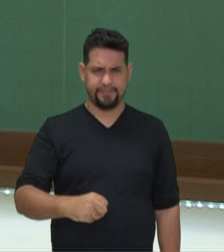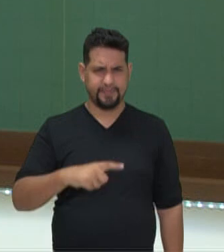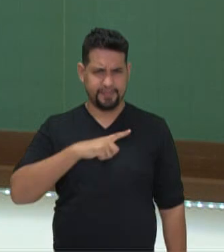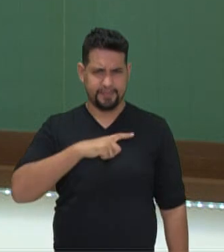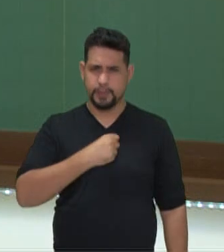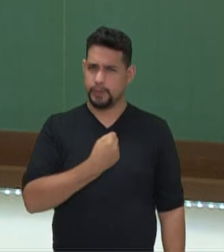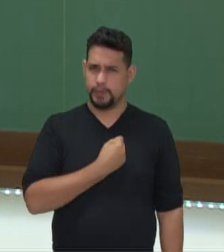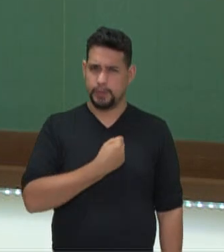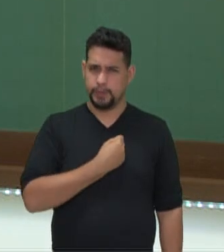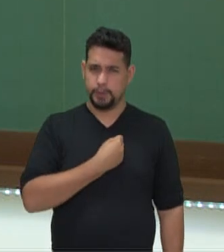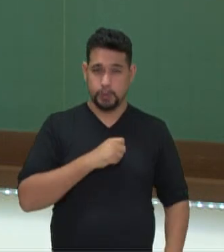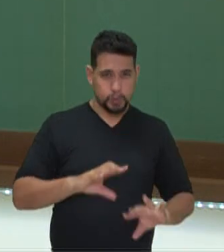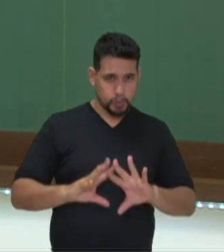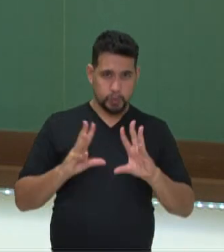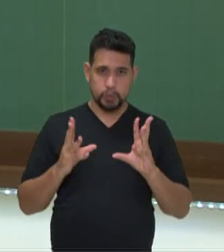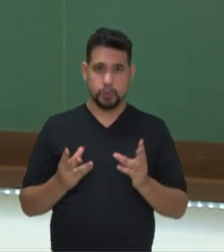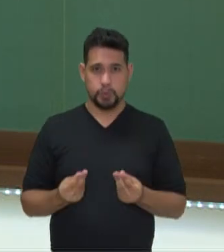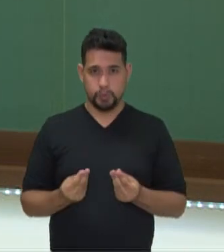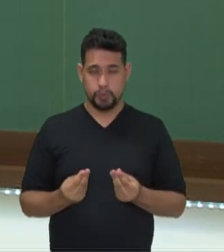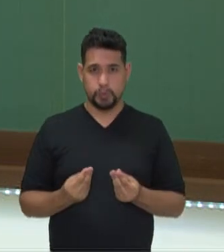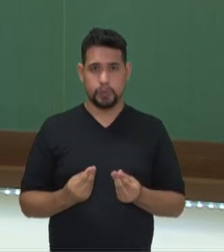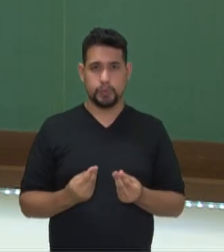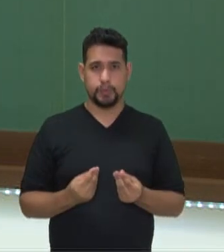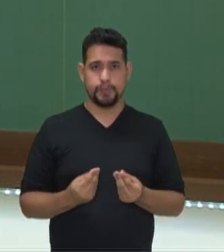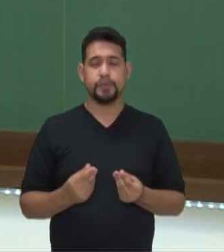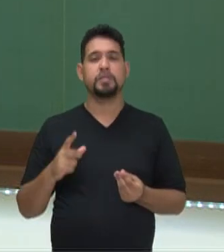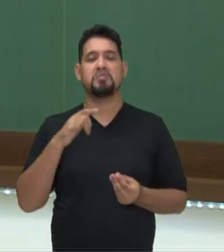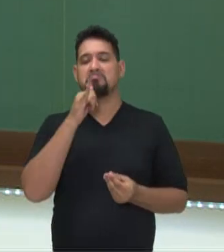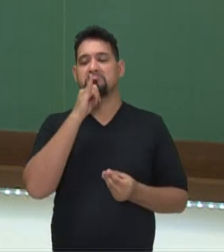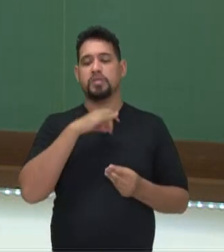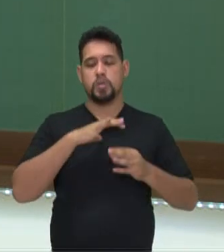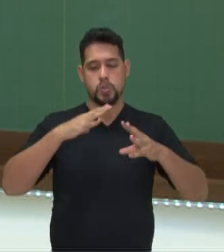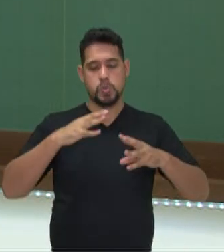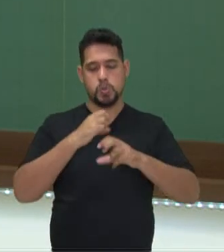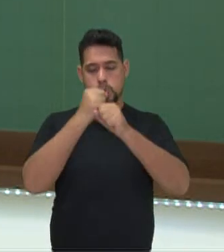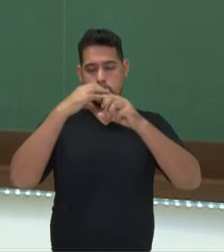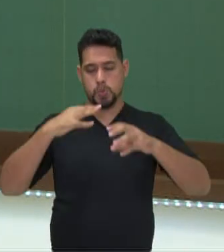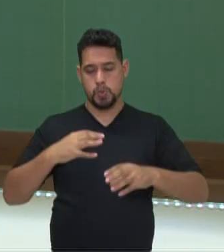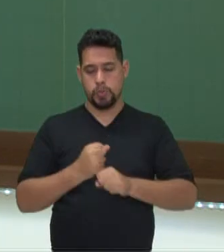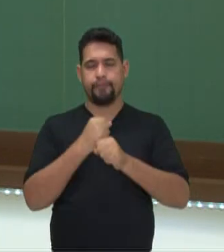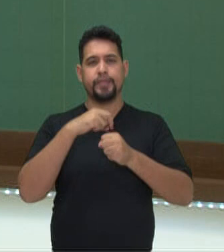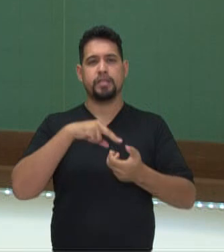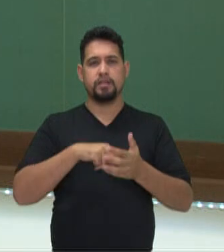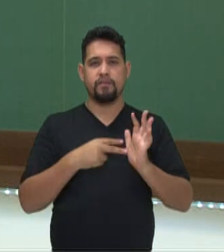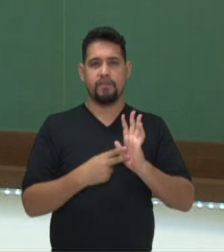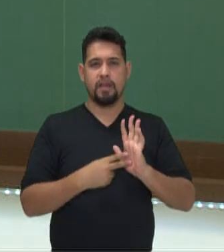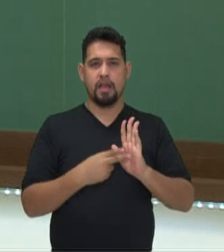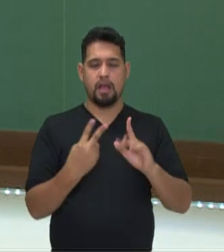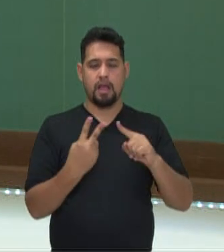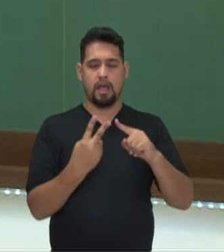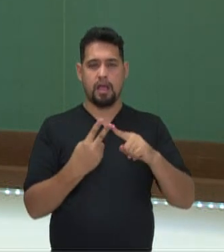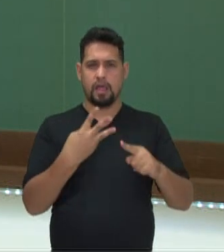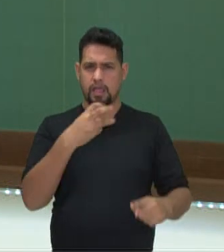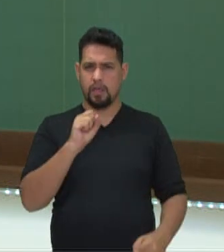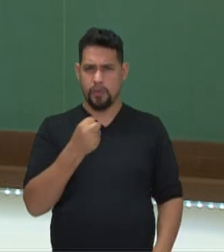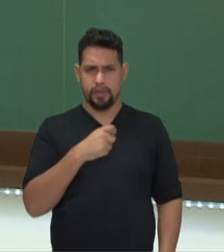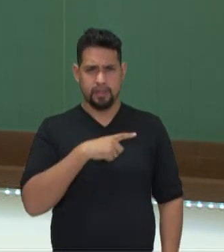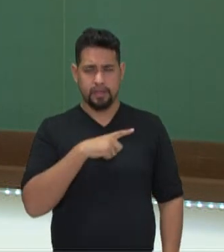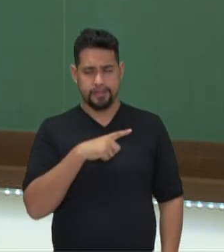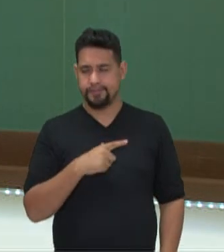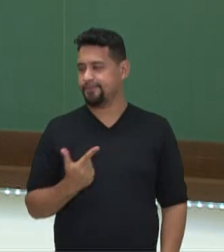um número inteiro que multiplicado por ele mesmo vai me dar a raiz de 38?